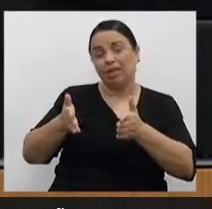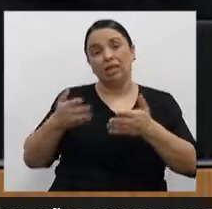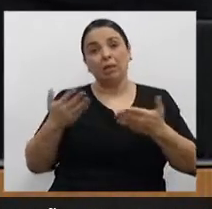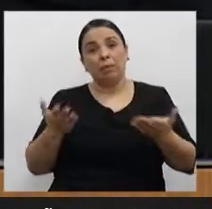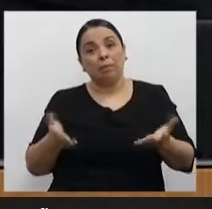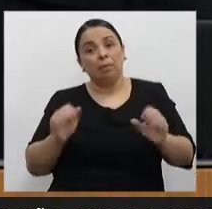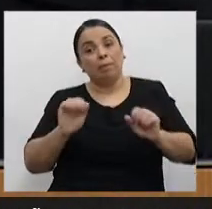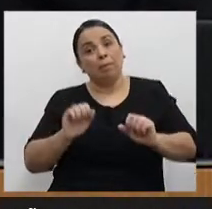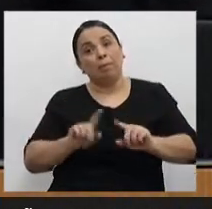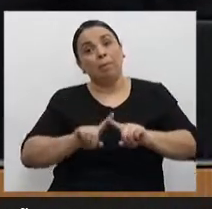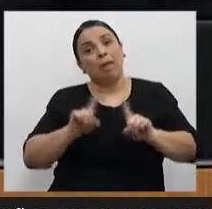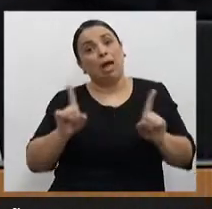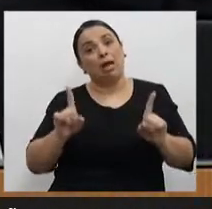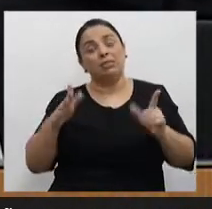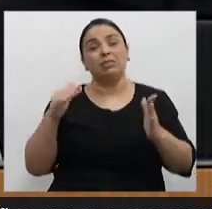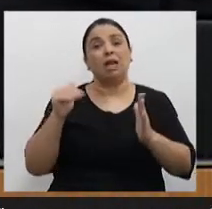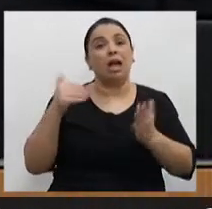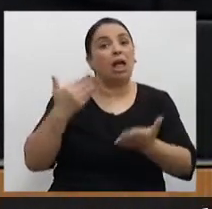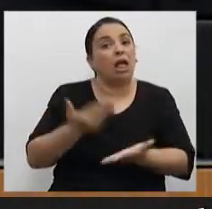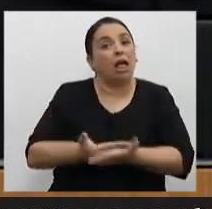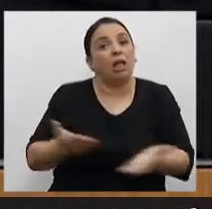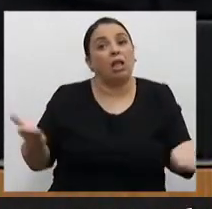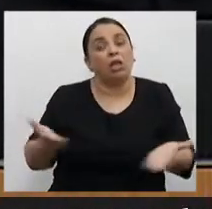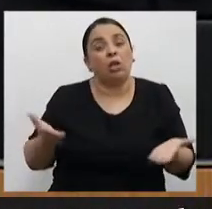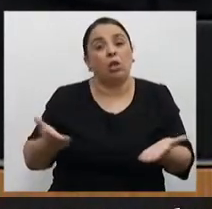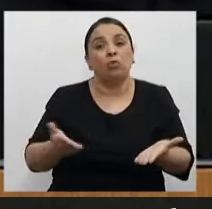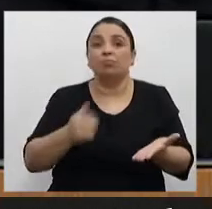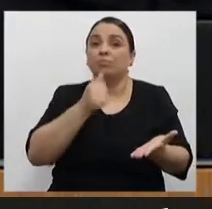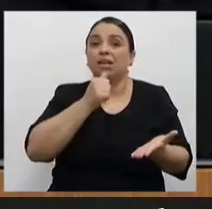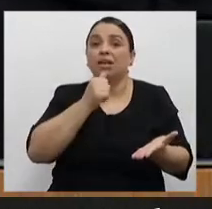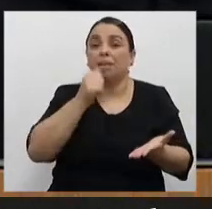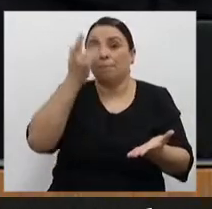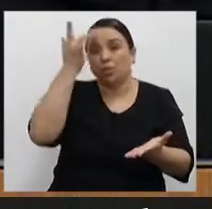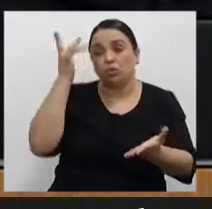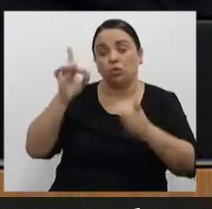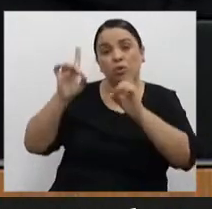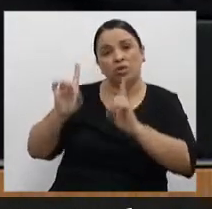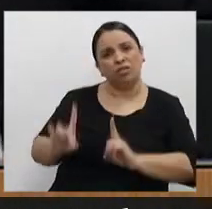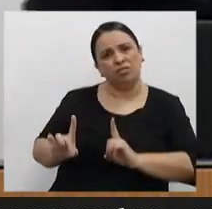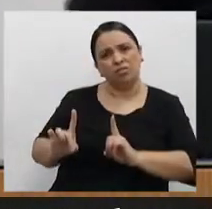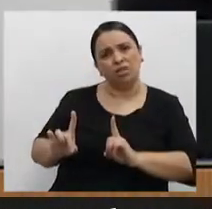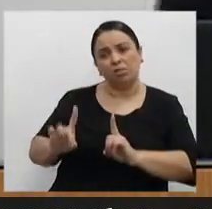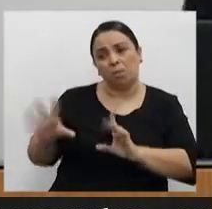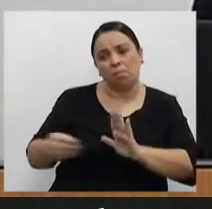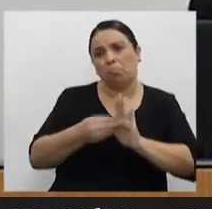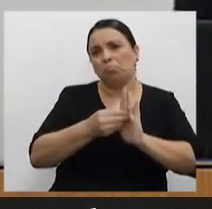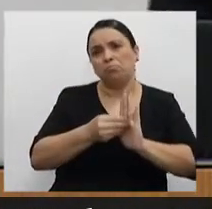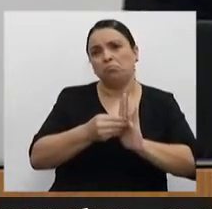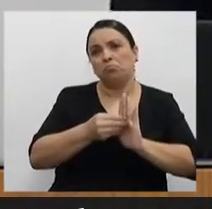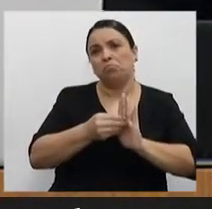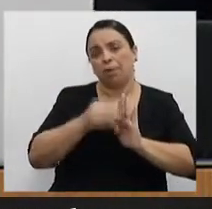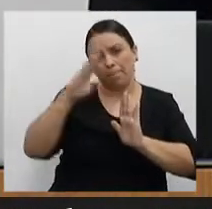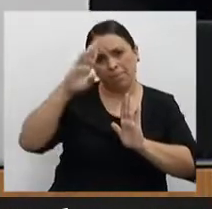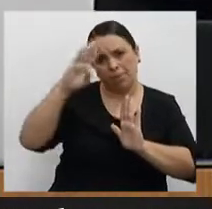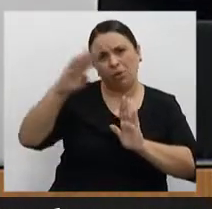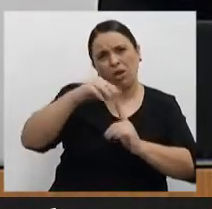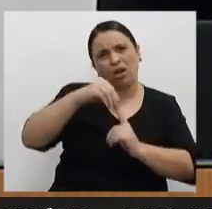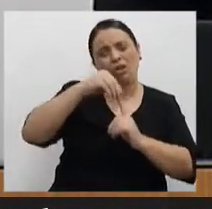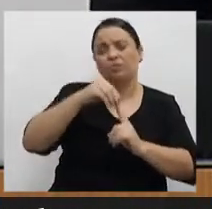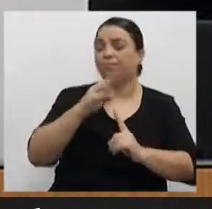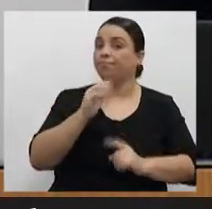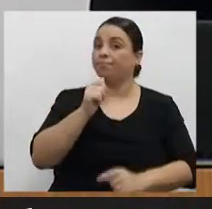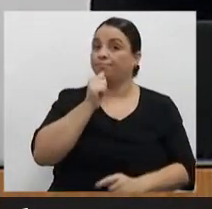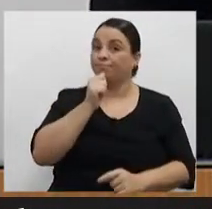não tivemos realmente a prioridade das pessoas com deficiência. Sabemos, né, que o Plano Nacional